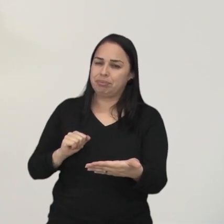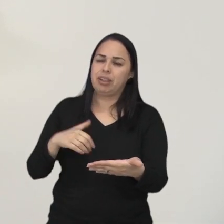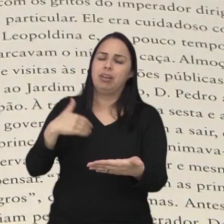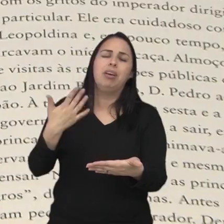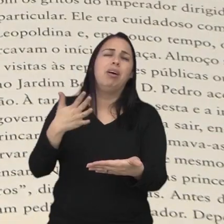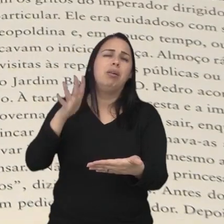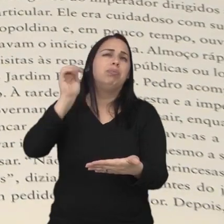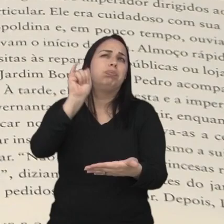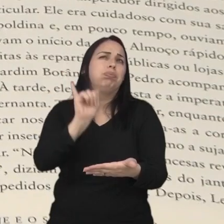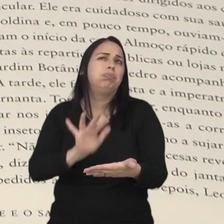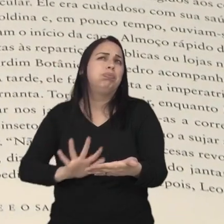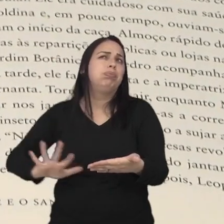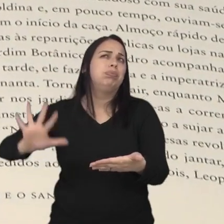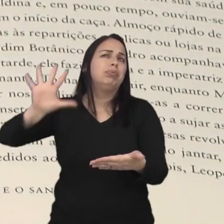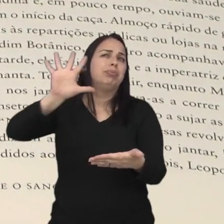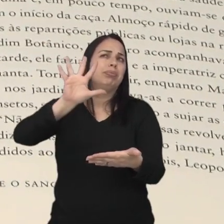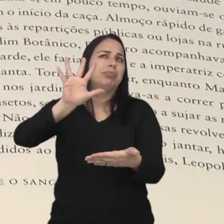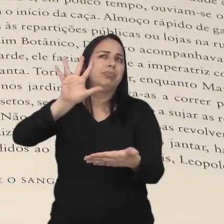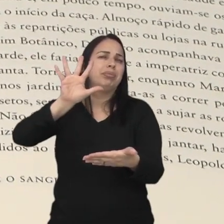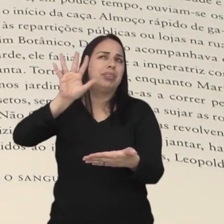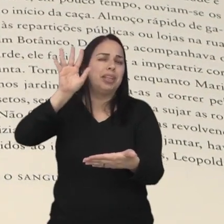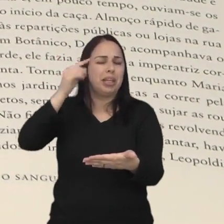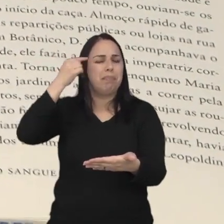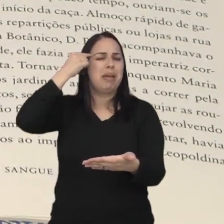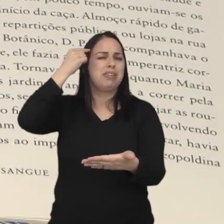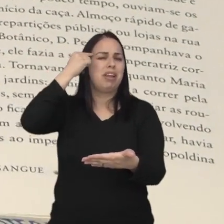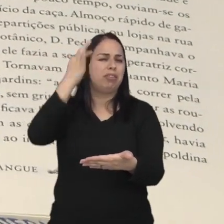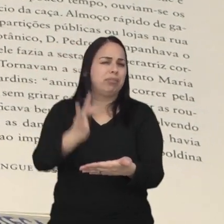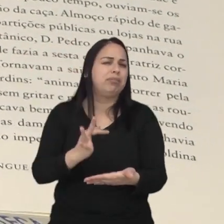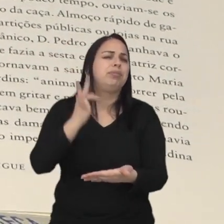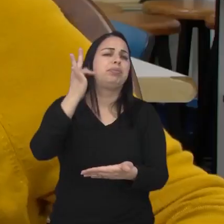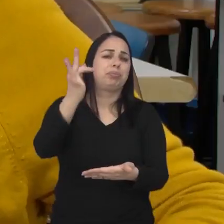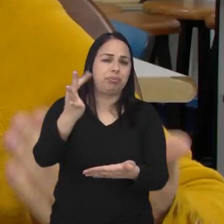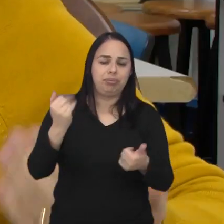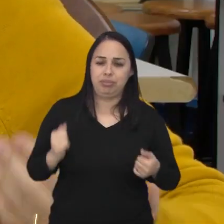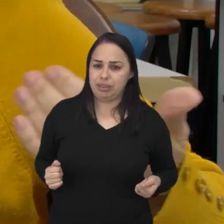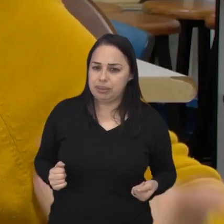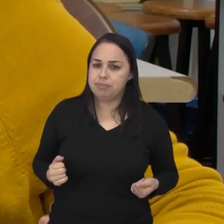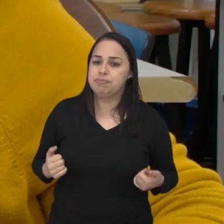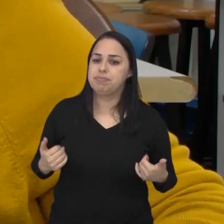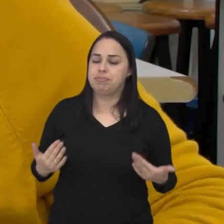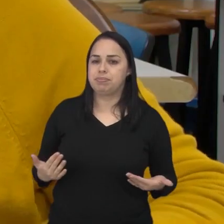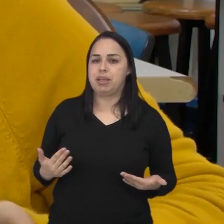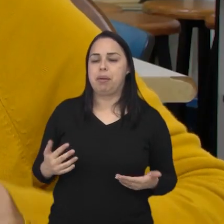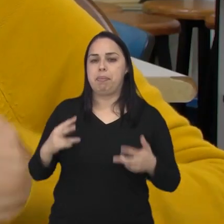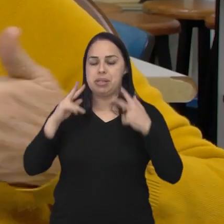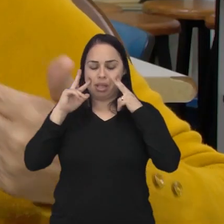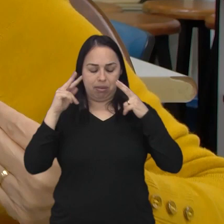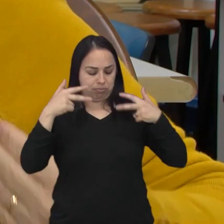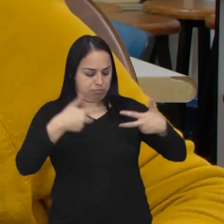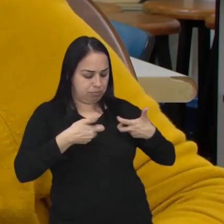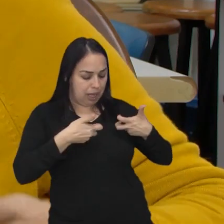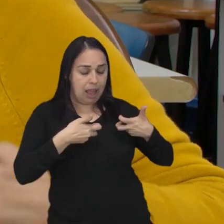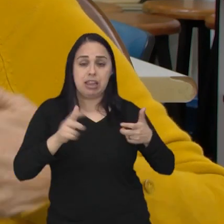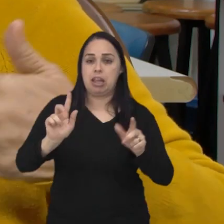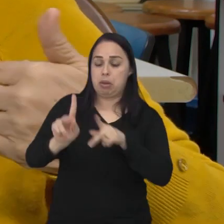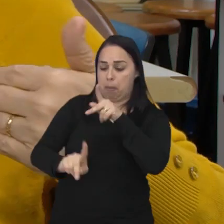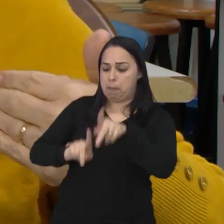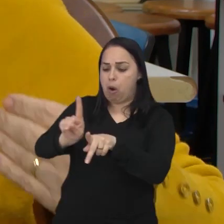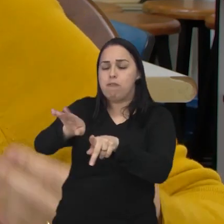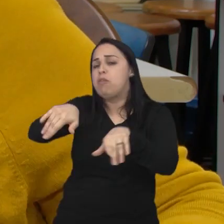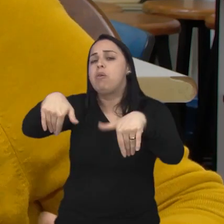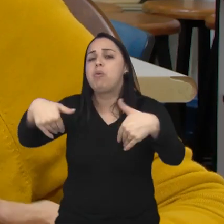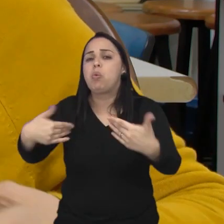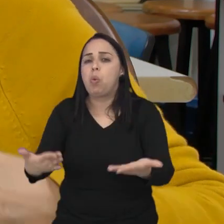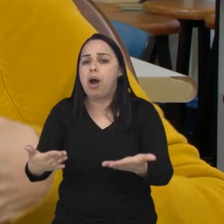história, qual imagem você gostaria de criar para o futuro? No sentido de se refletir quem somos nós, que povo